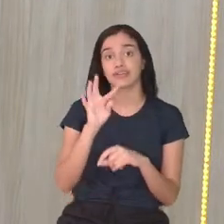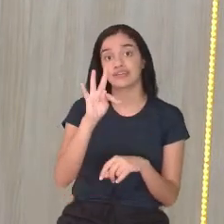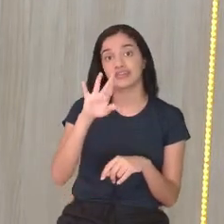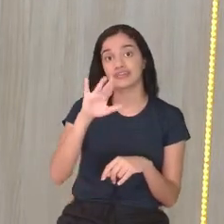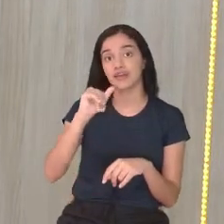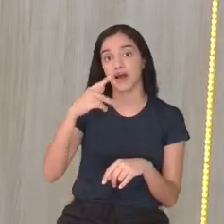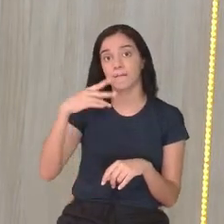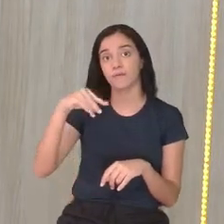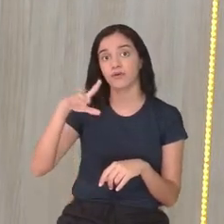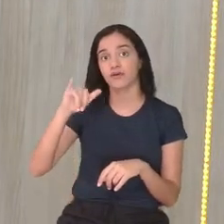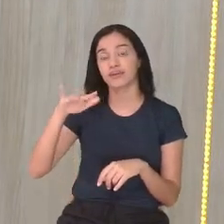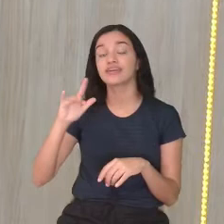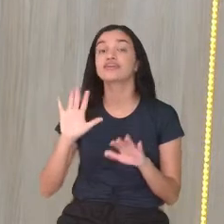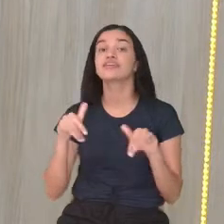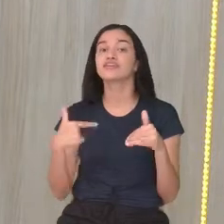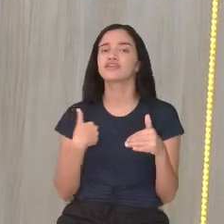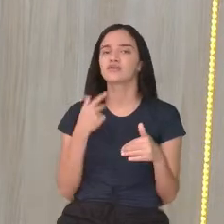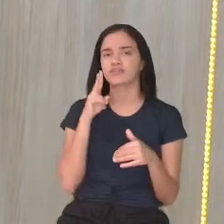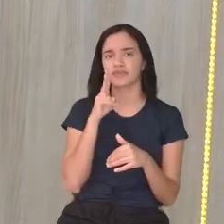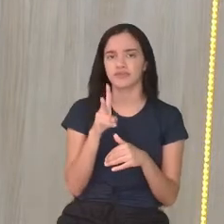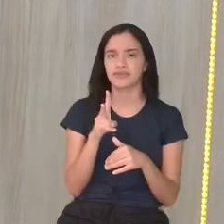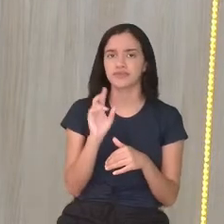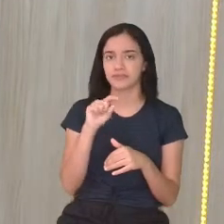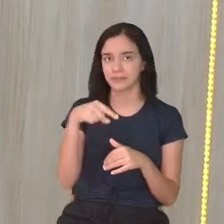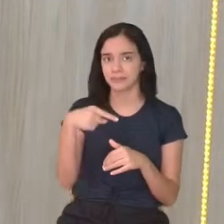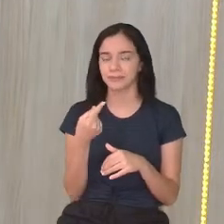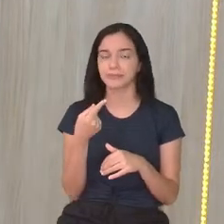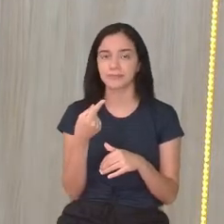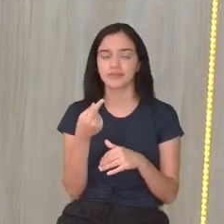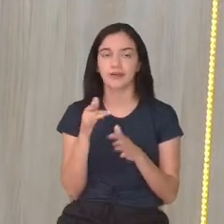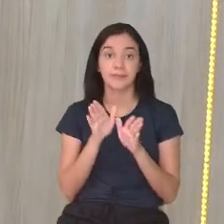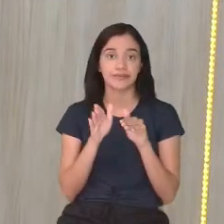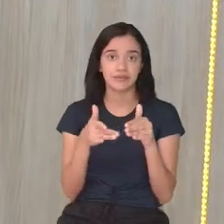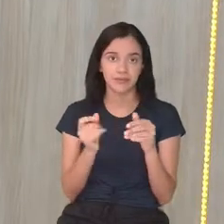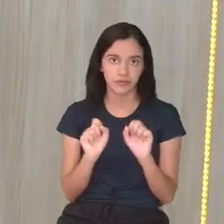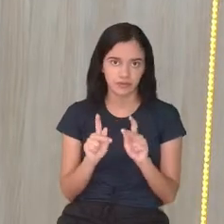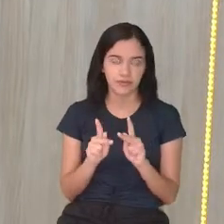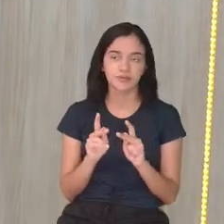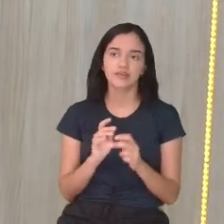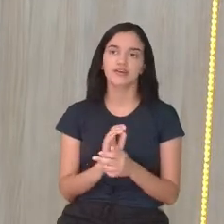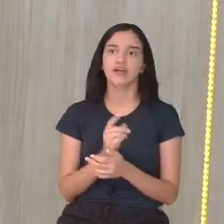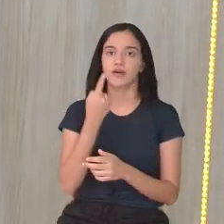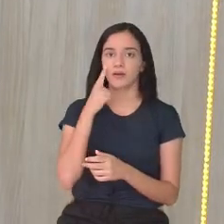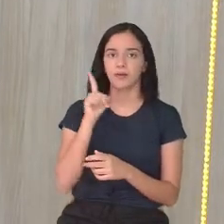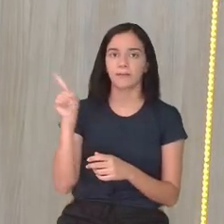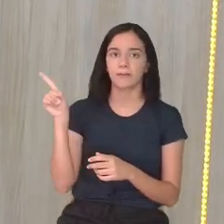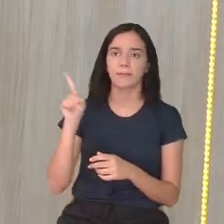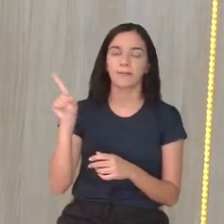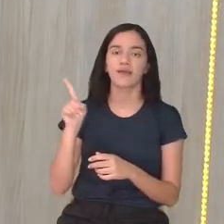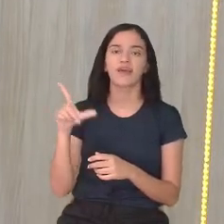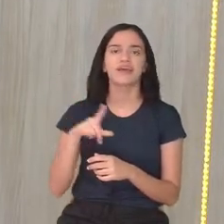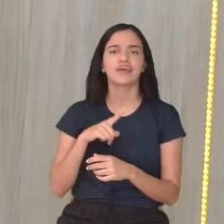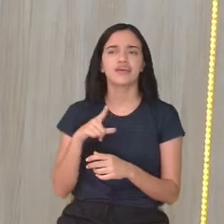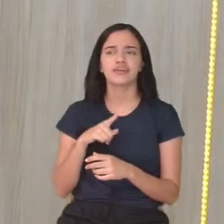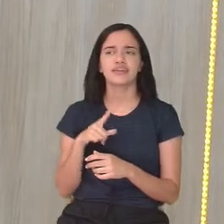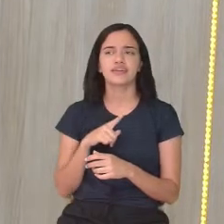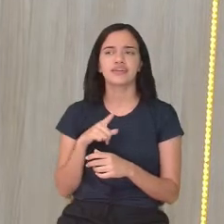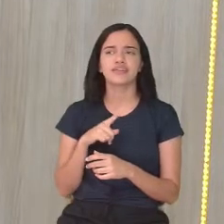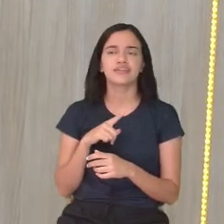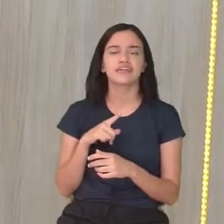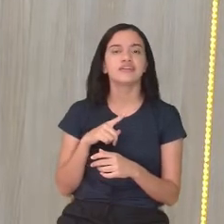trampolim, tá? Então, depois a gente vai ver aí mais específico. E nós temos as